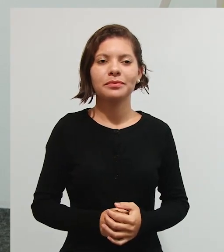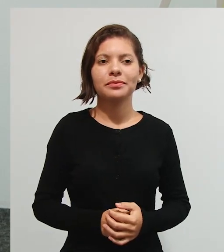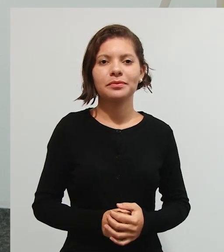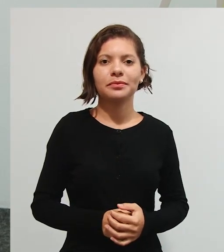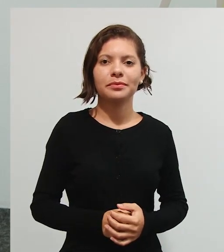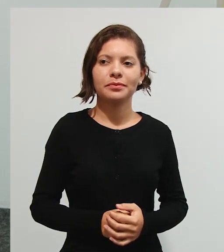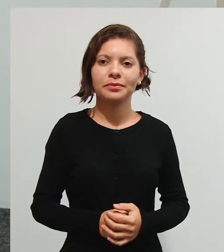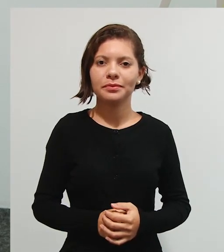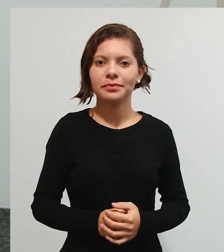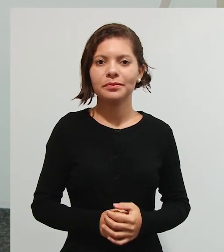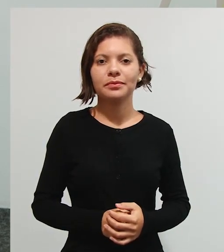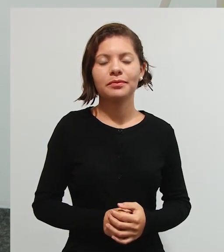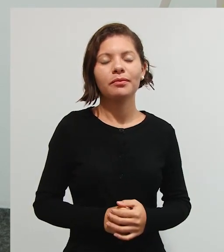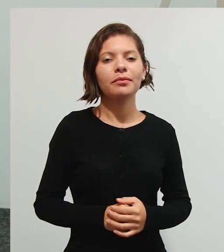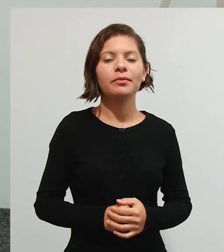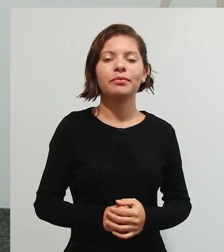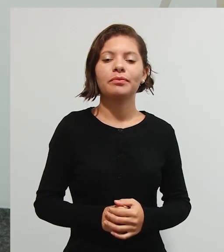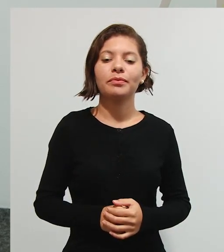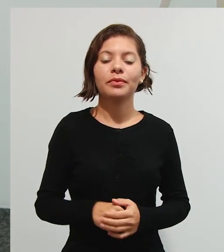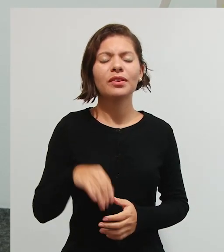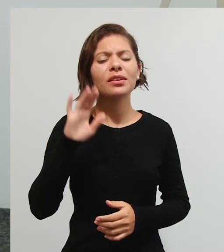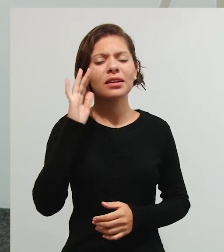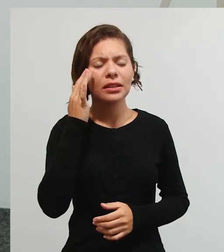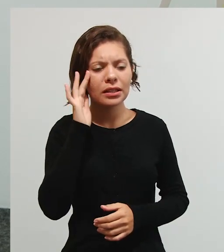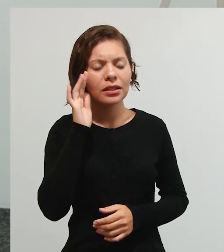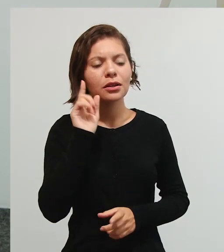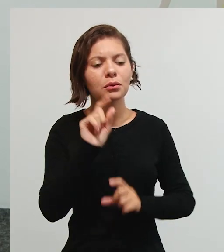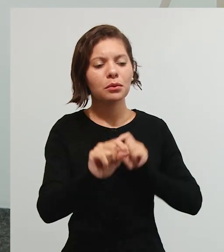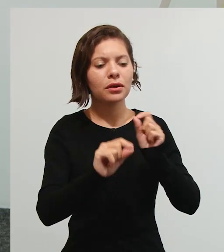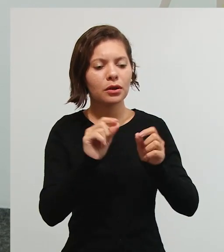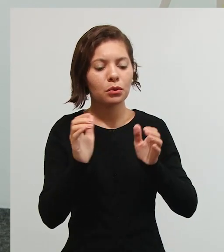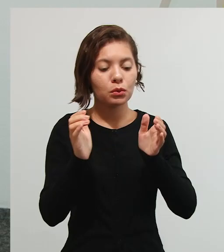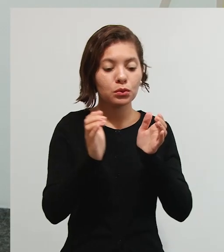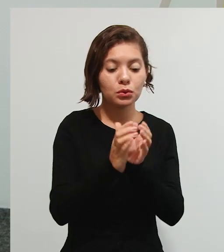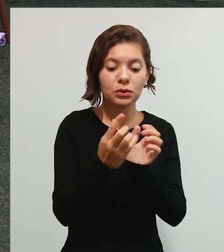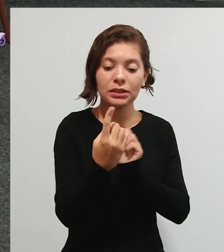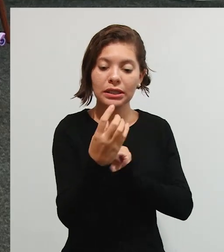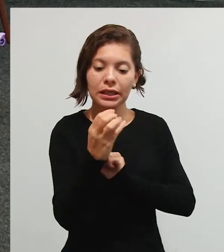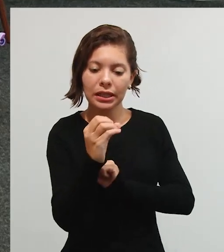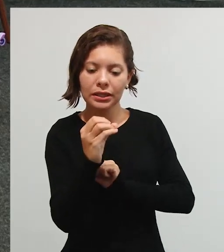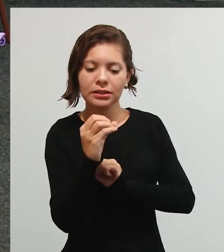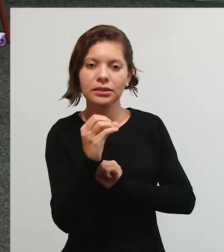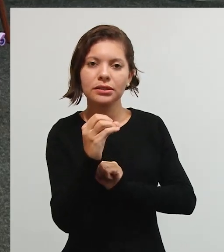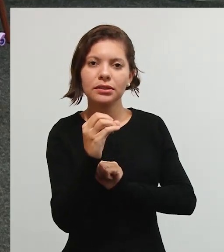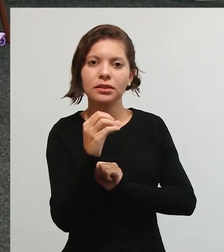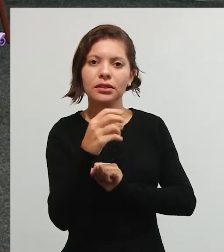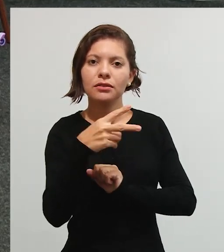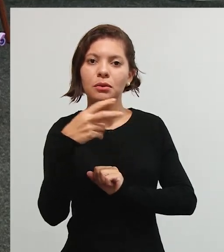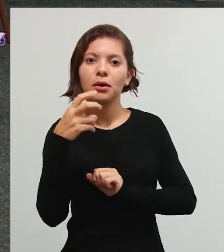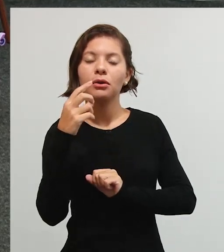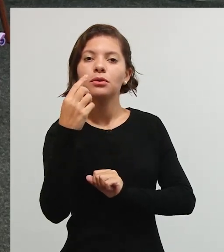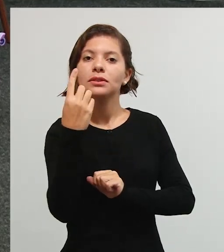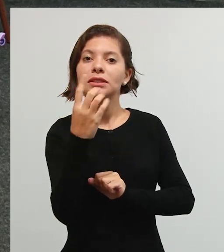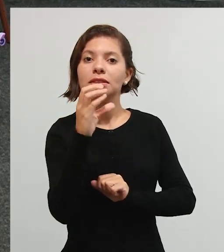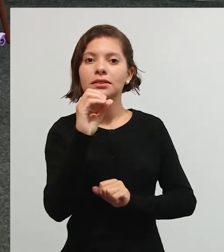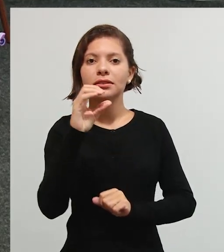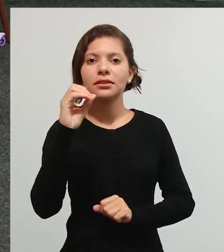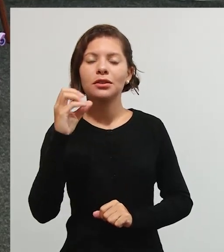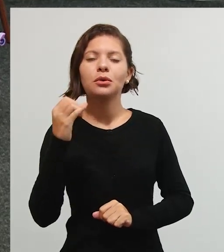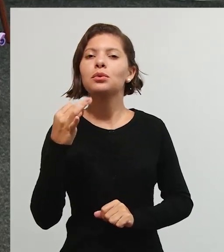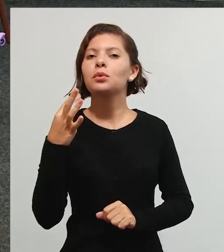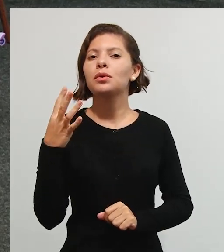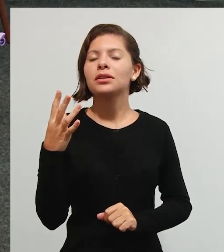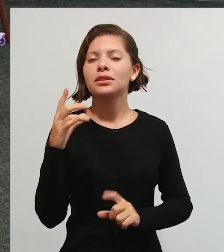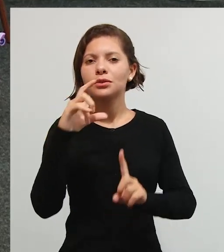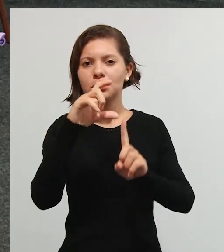bonitinho, ela vai entendendo que um conjunto de 10 forma 100, um conjunto de quantas